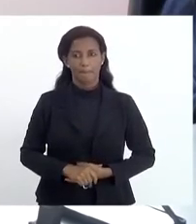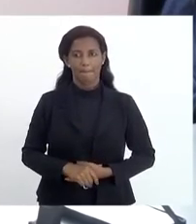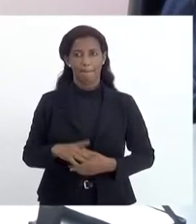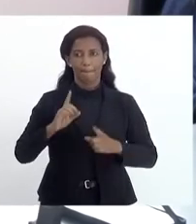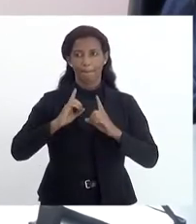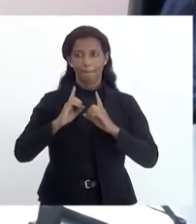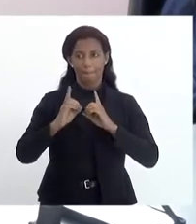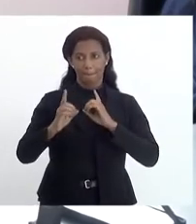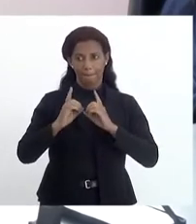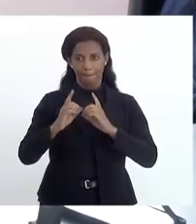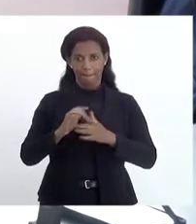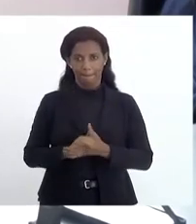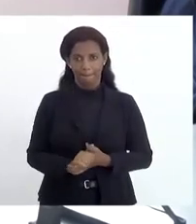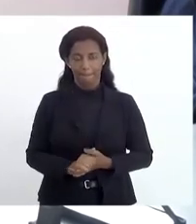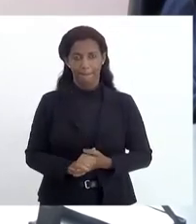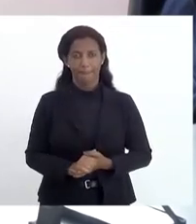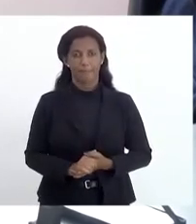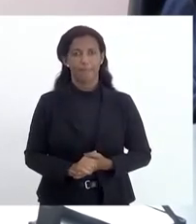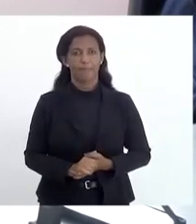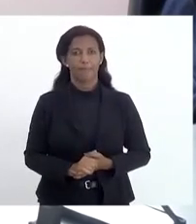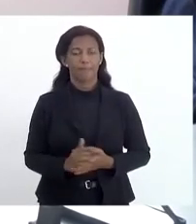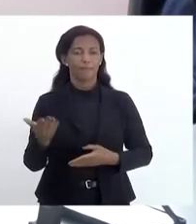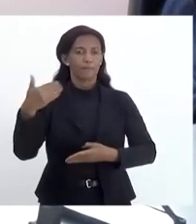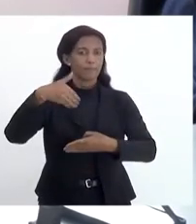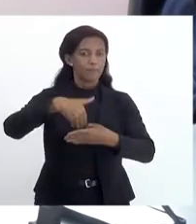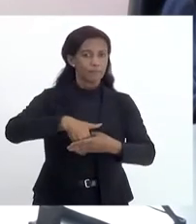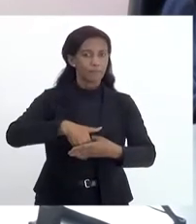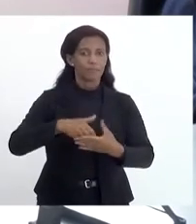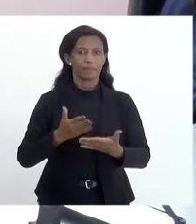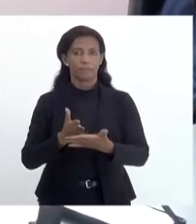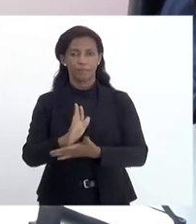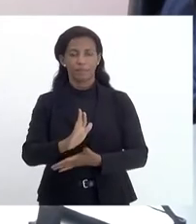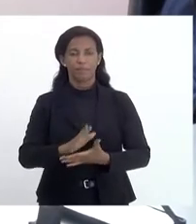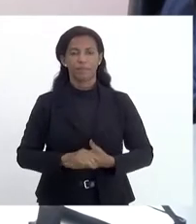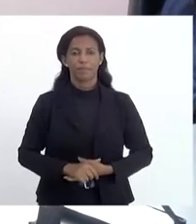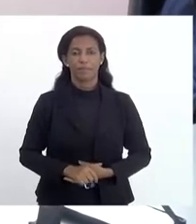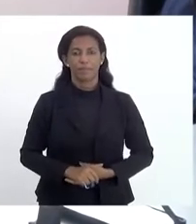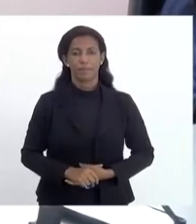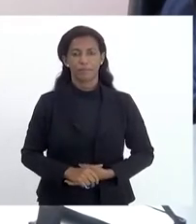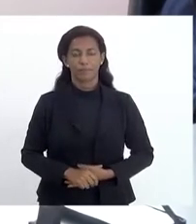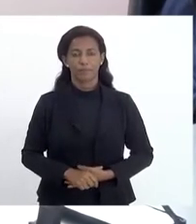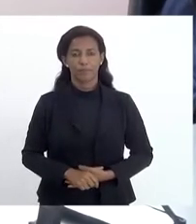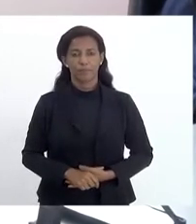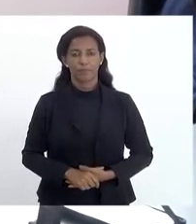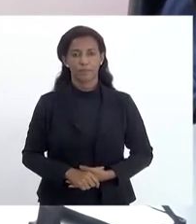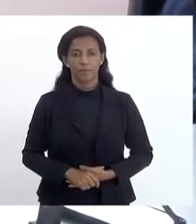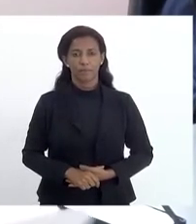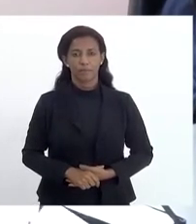Em discussão, em votação, aprovado.